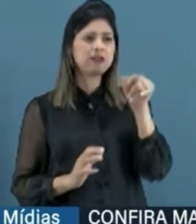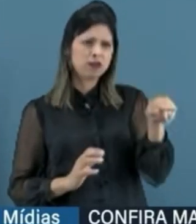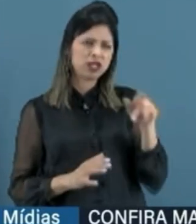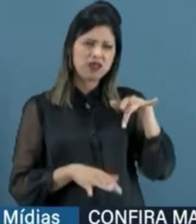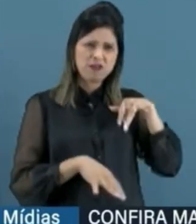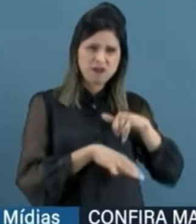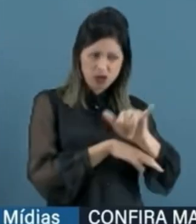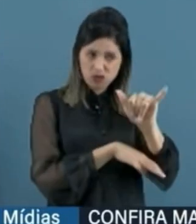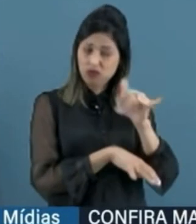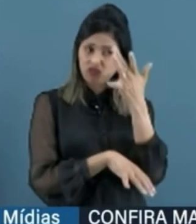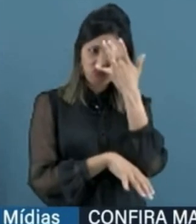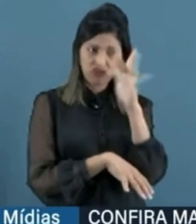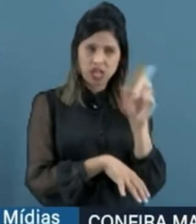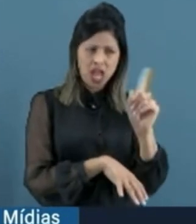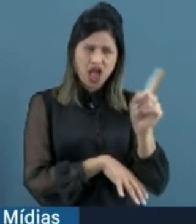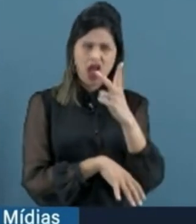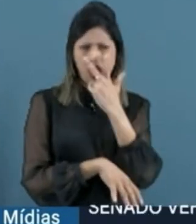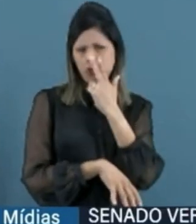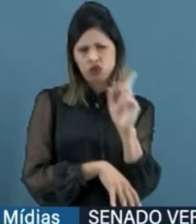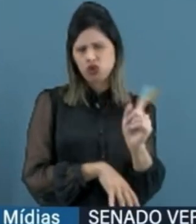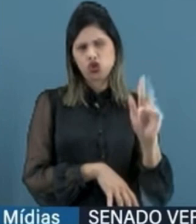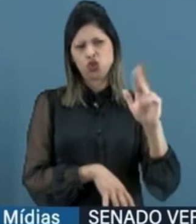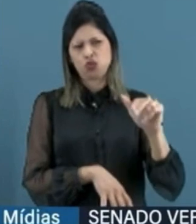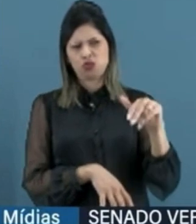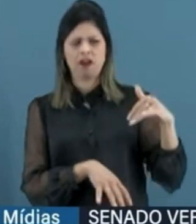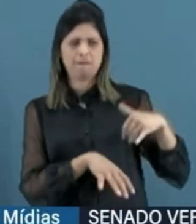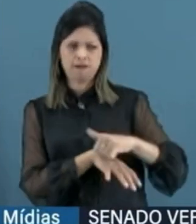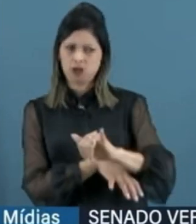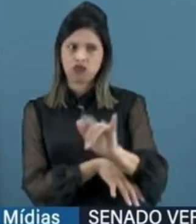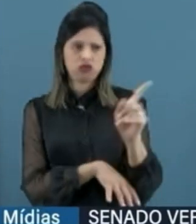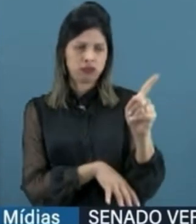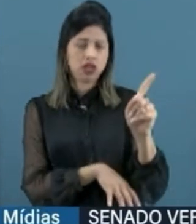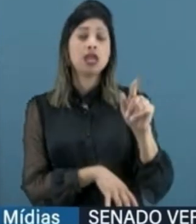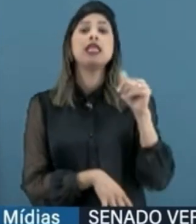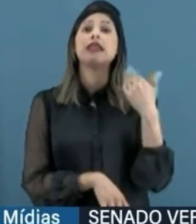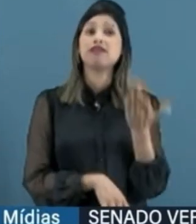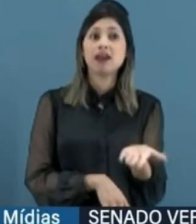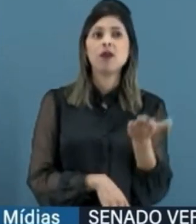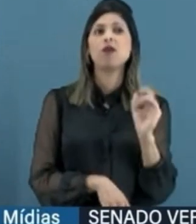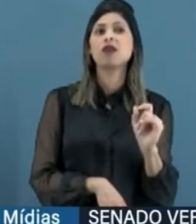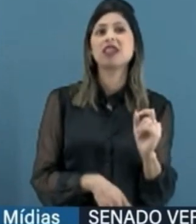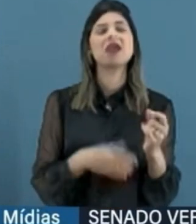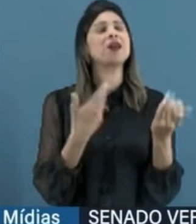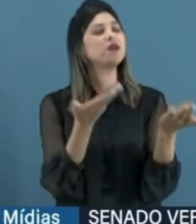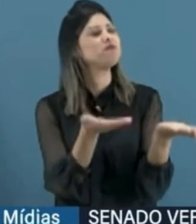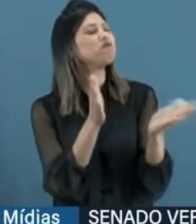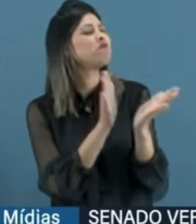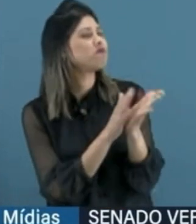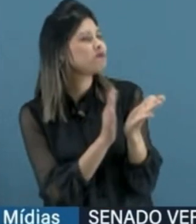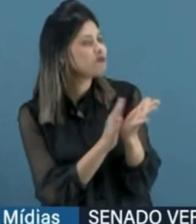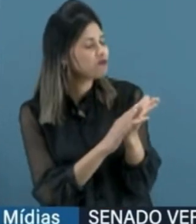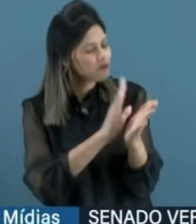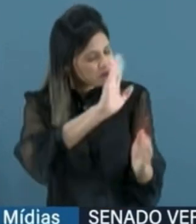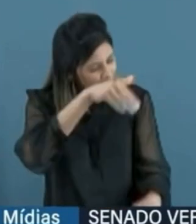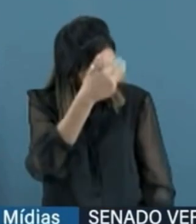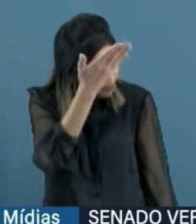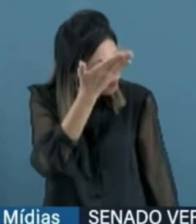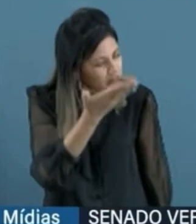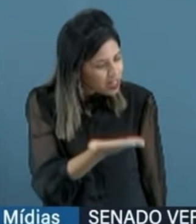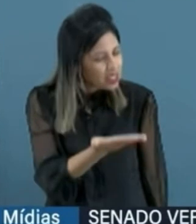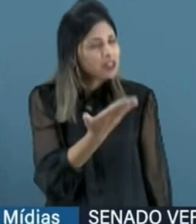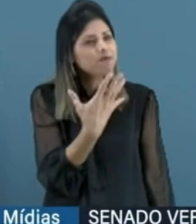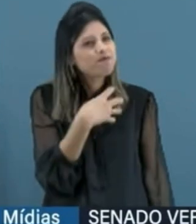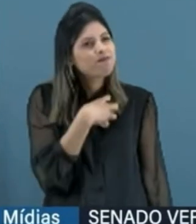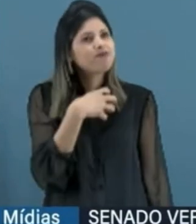até acho que não. Não faltou nenhuma sessão neste plenário, então eu rendo a você as minhas homenagens, a